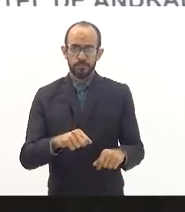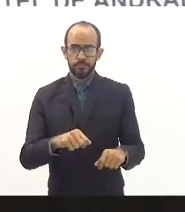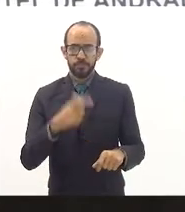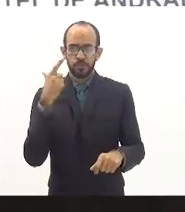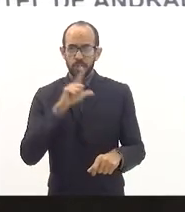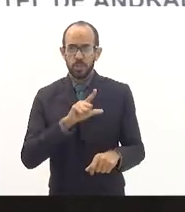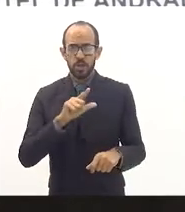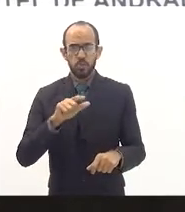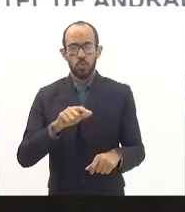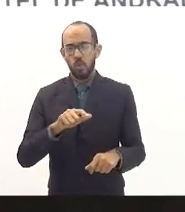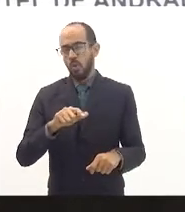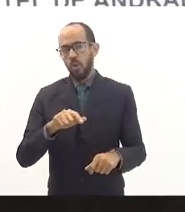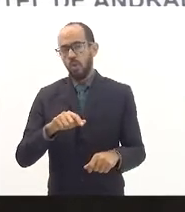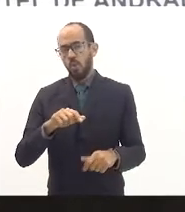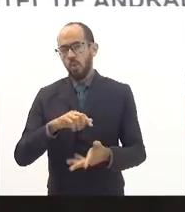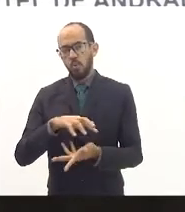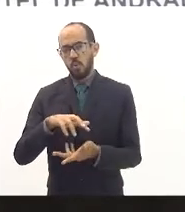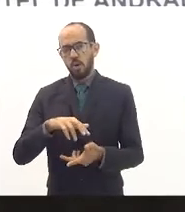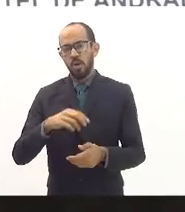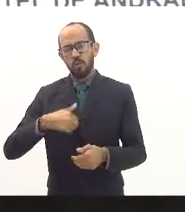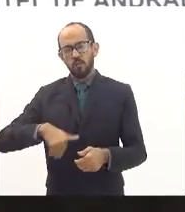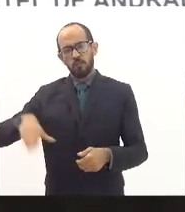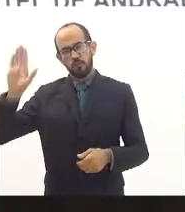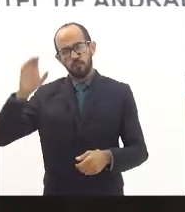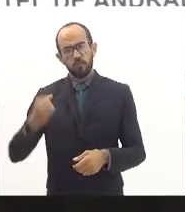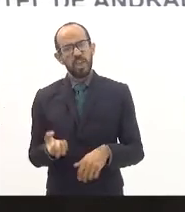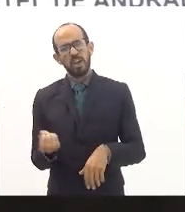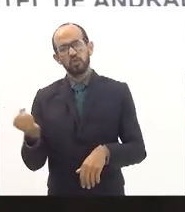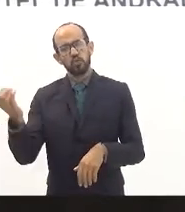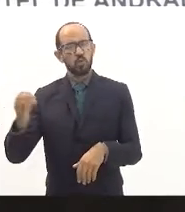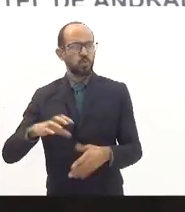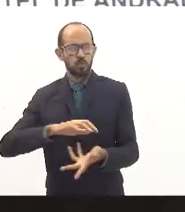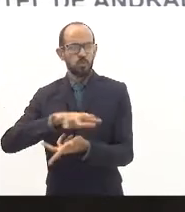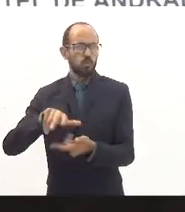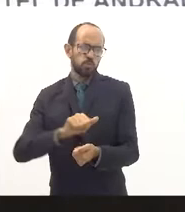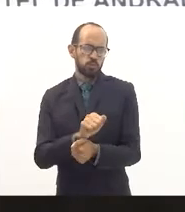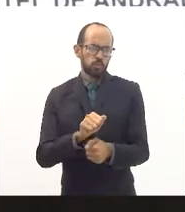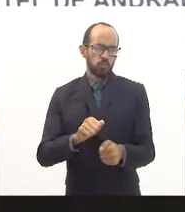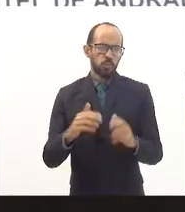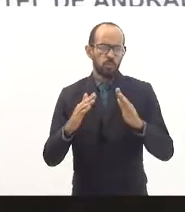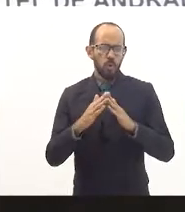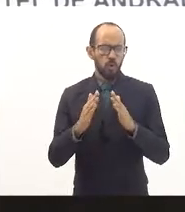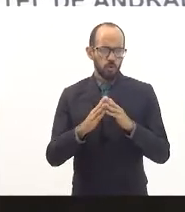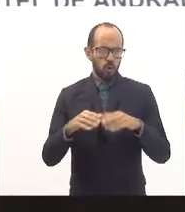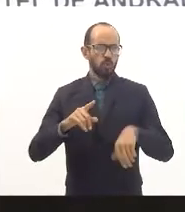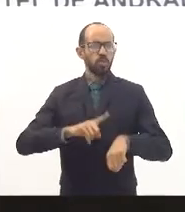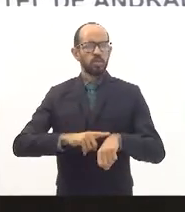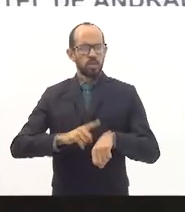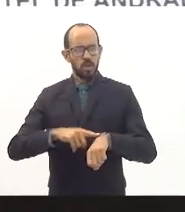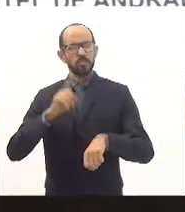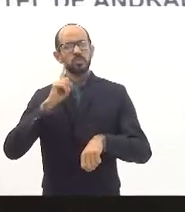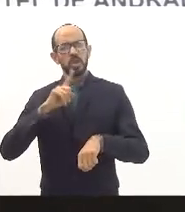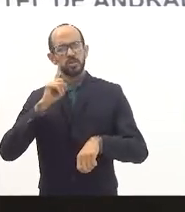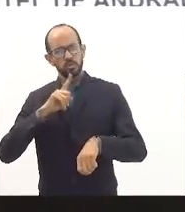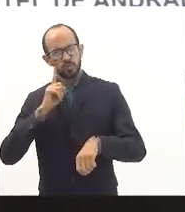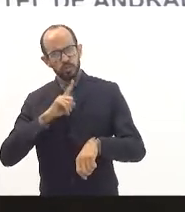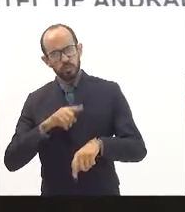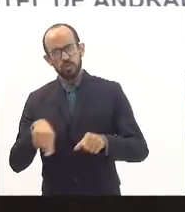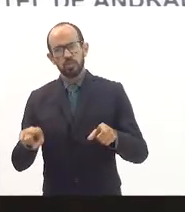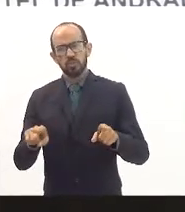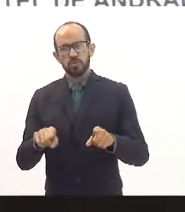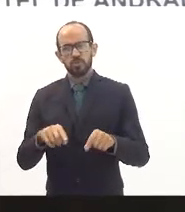ganhou o mundo. Na condição de asilado político, morou algum tempo nos Estados Unidos,